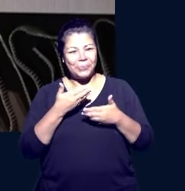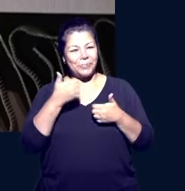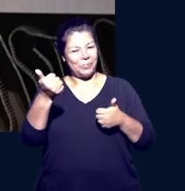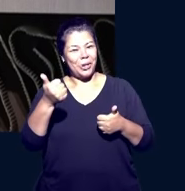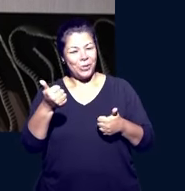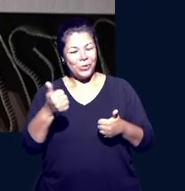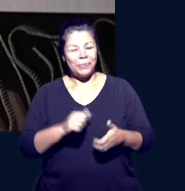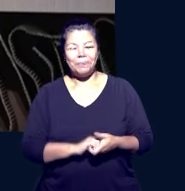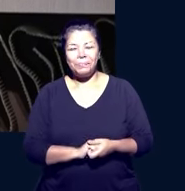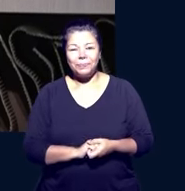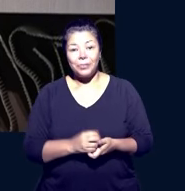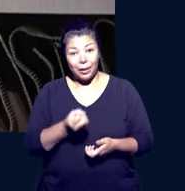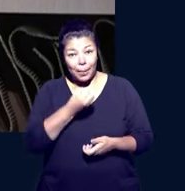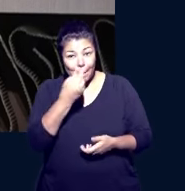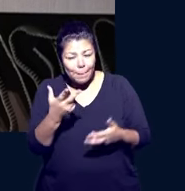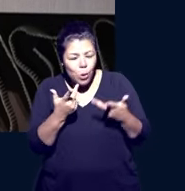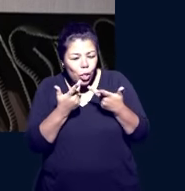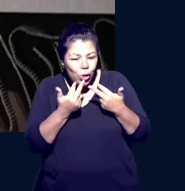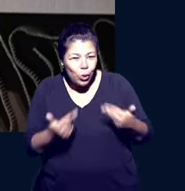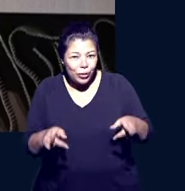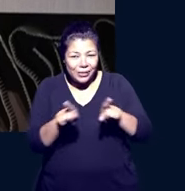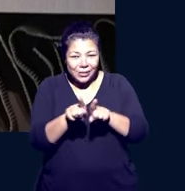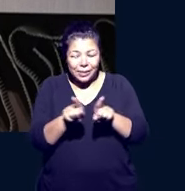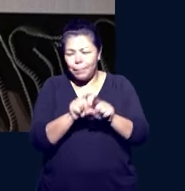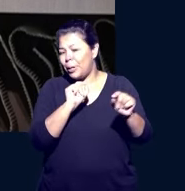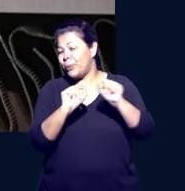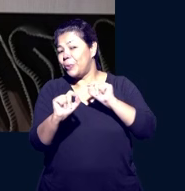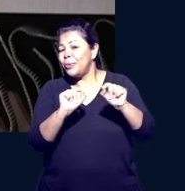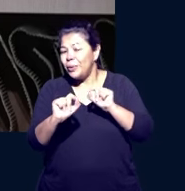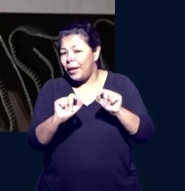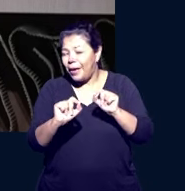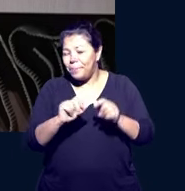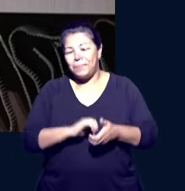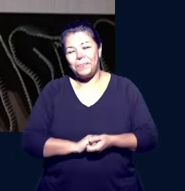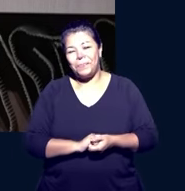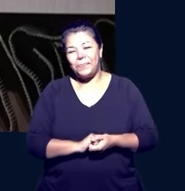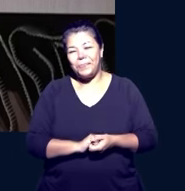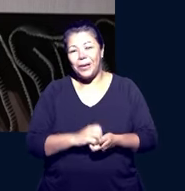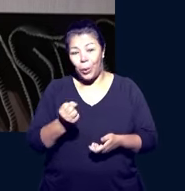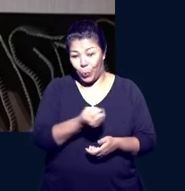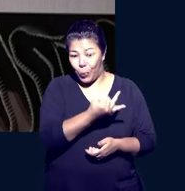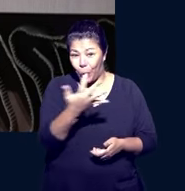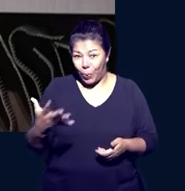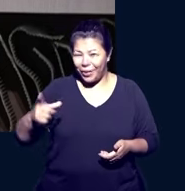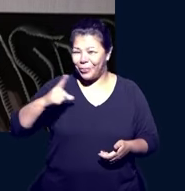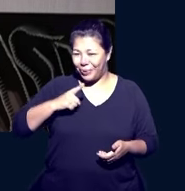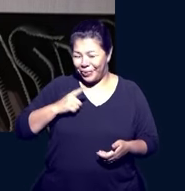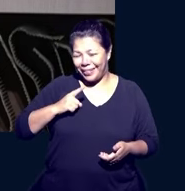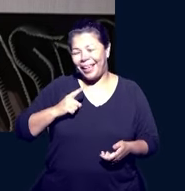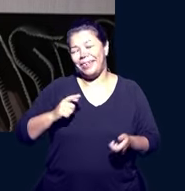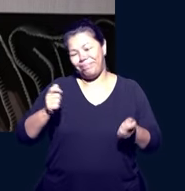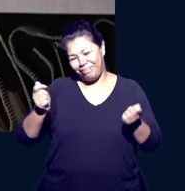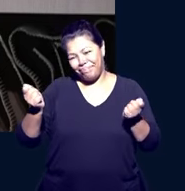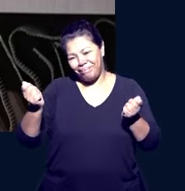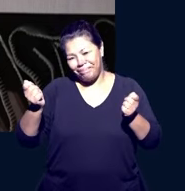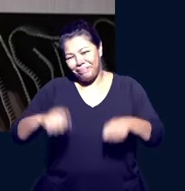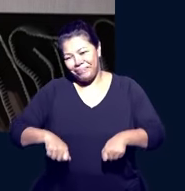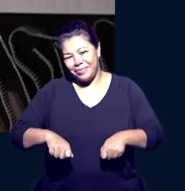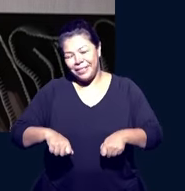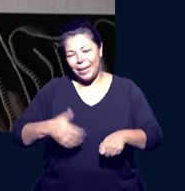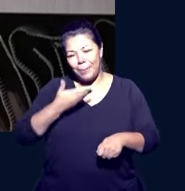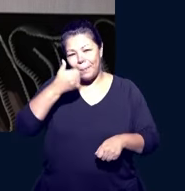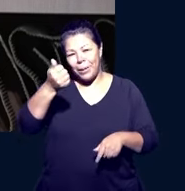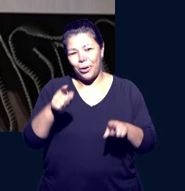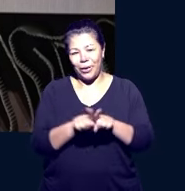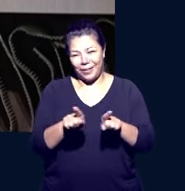notícia de um certo modo se a gente quiser olhar o copo meio cheio é o quanto ainda tem para melhorar e certamente O senhor será